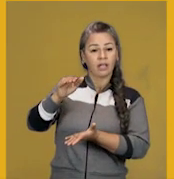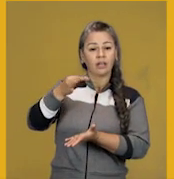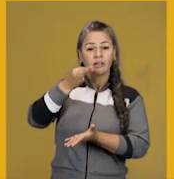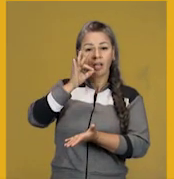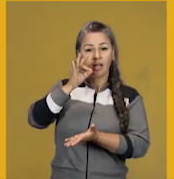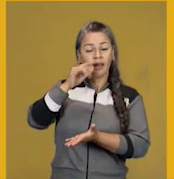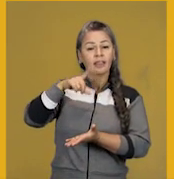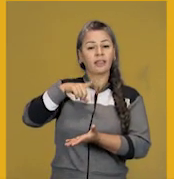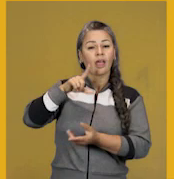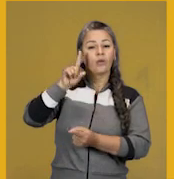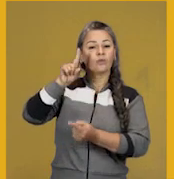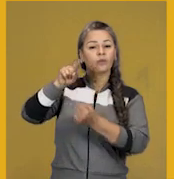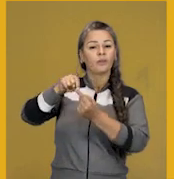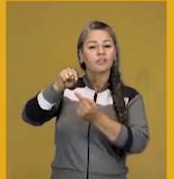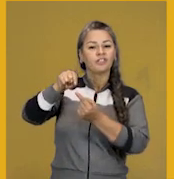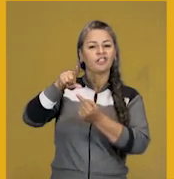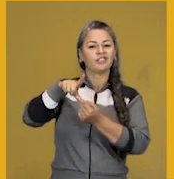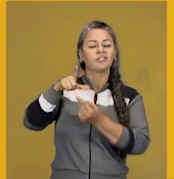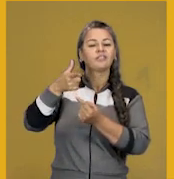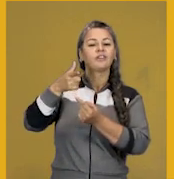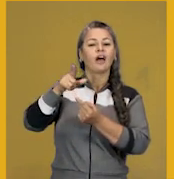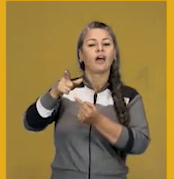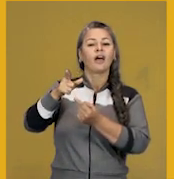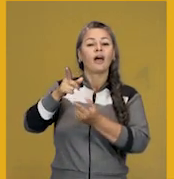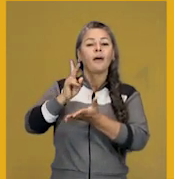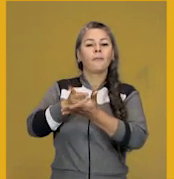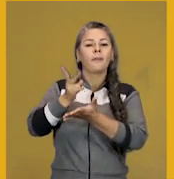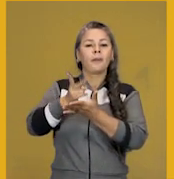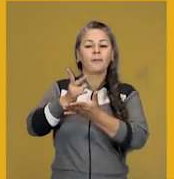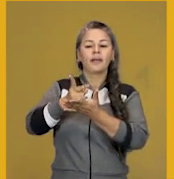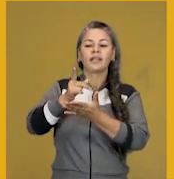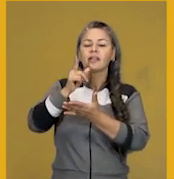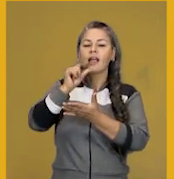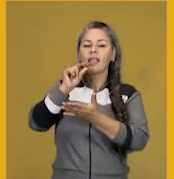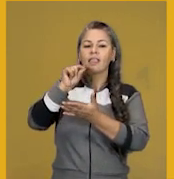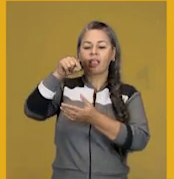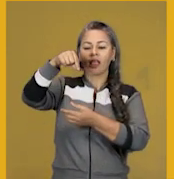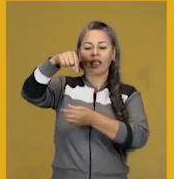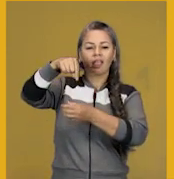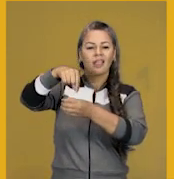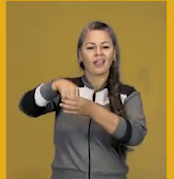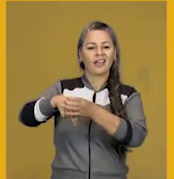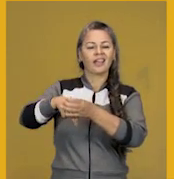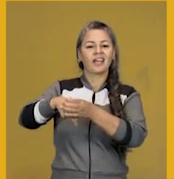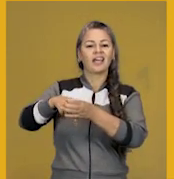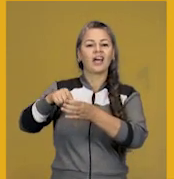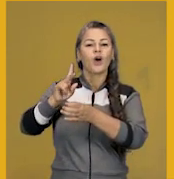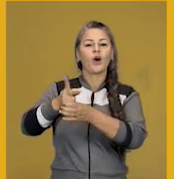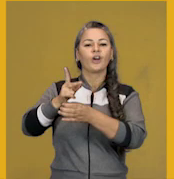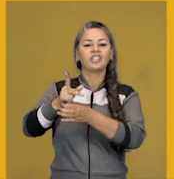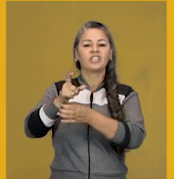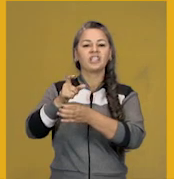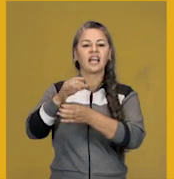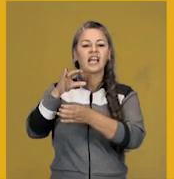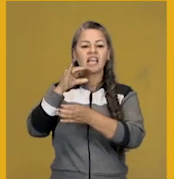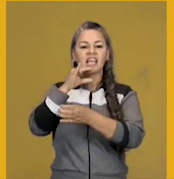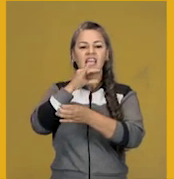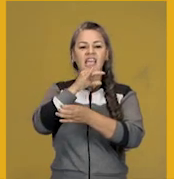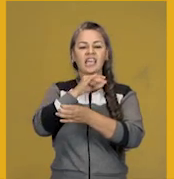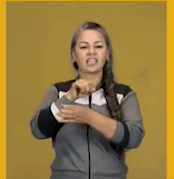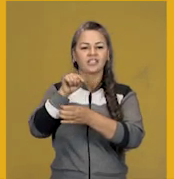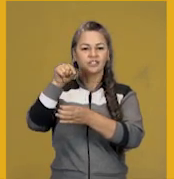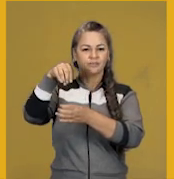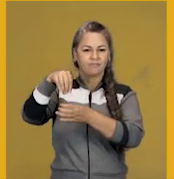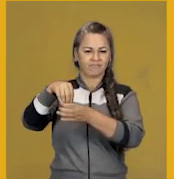tem como função evitar a troca de calor entre o líquido nela contido e o ambiente, mantendo a temperatura de